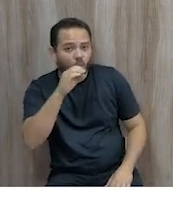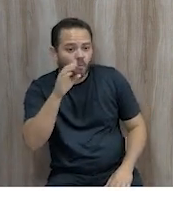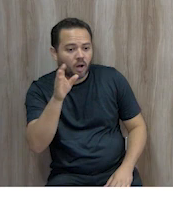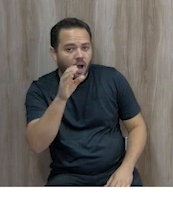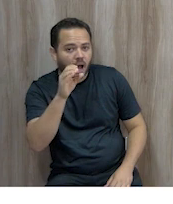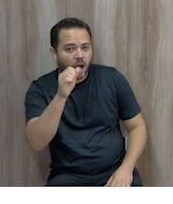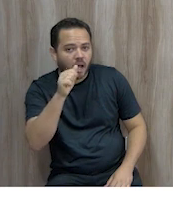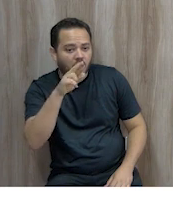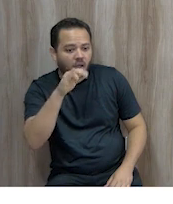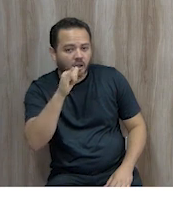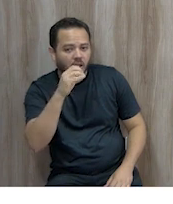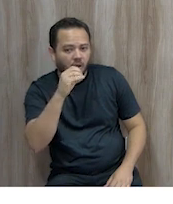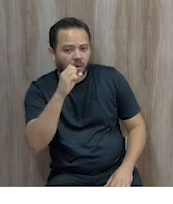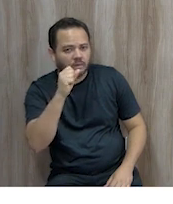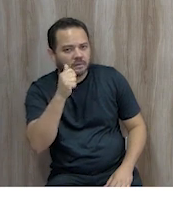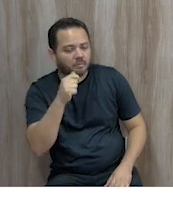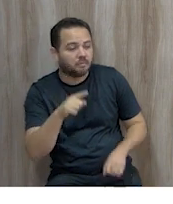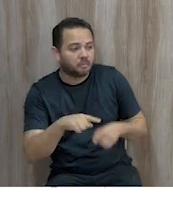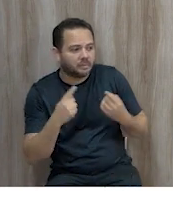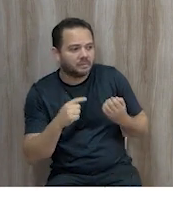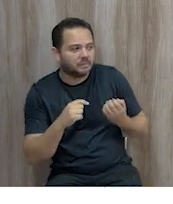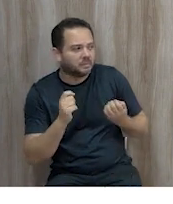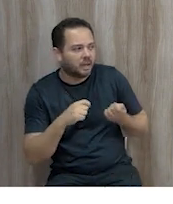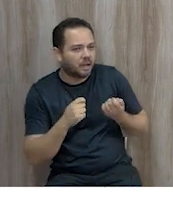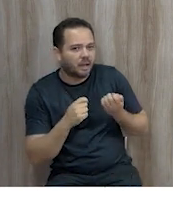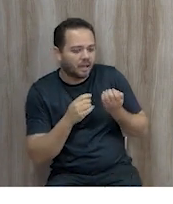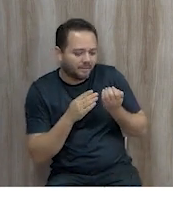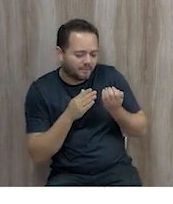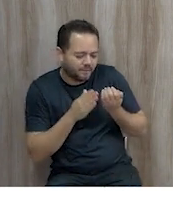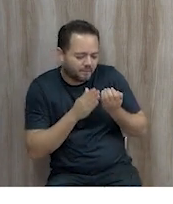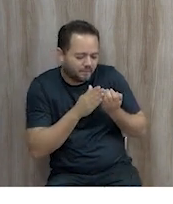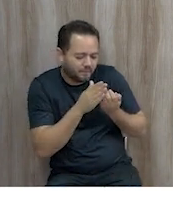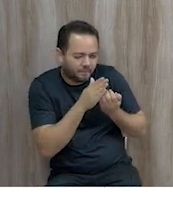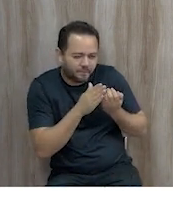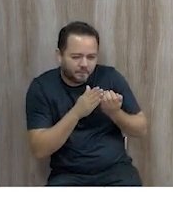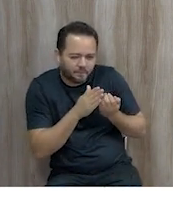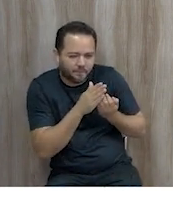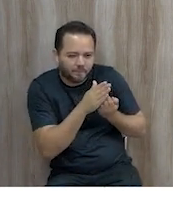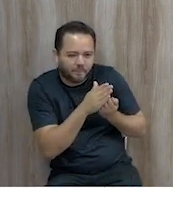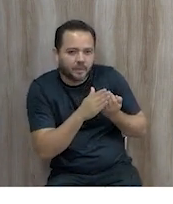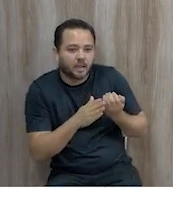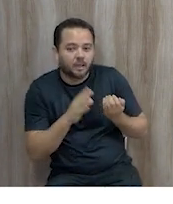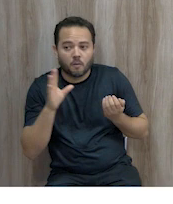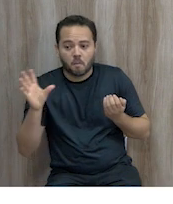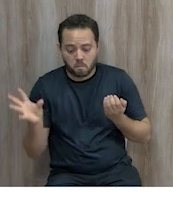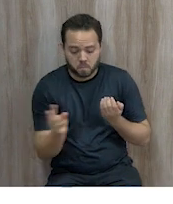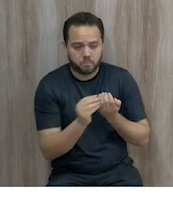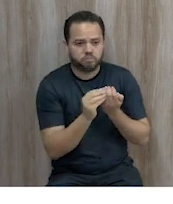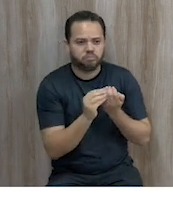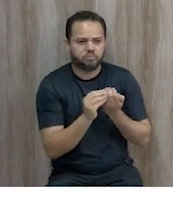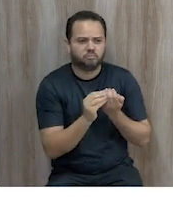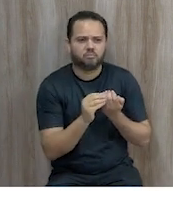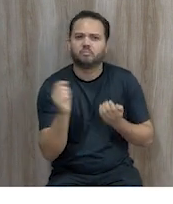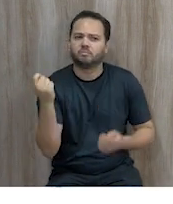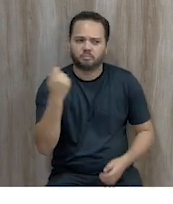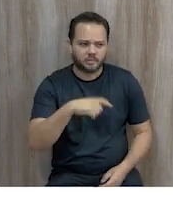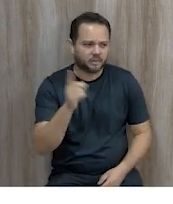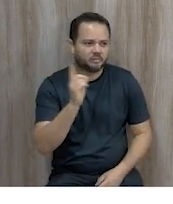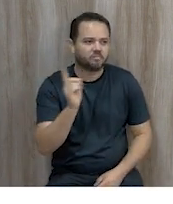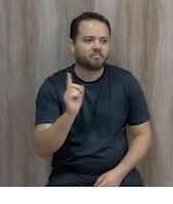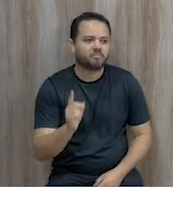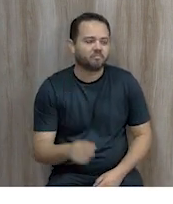uma lesão rasa, onde a gente aplana e está tudo certo. Não precisamos colocar material restaurador na área de